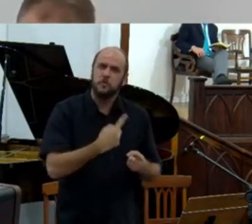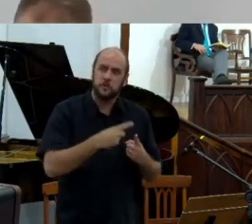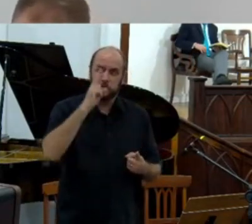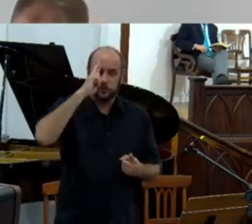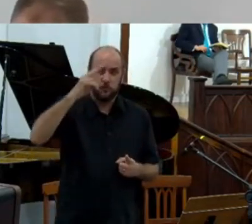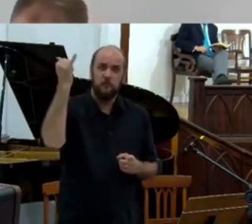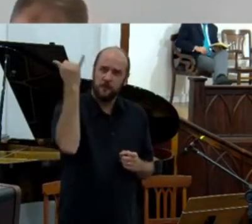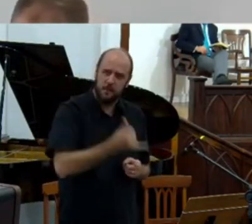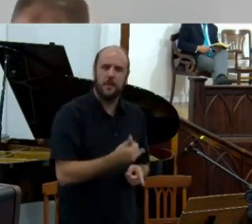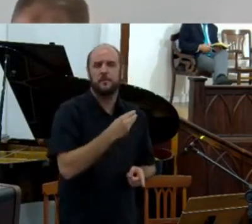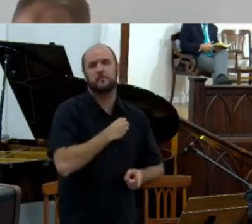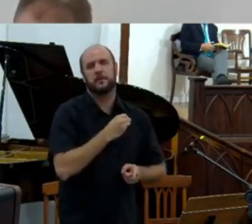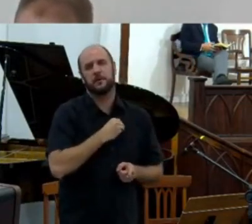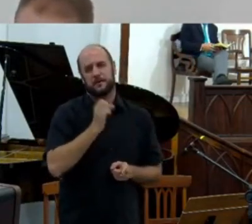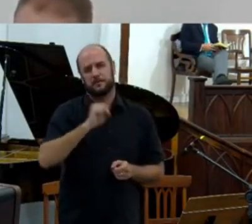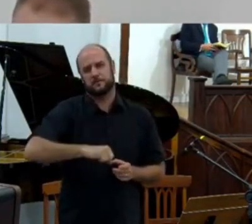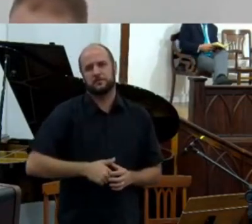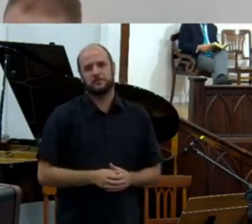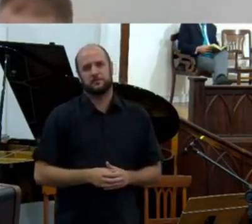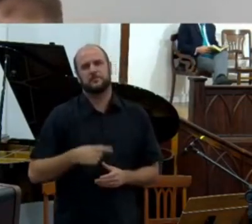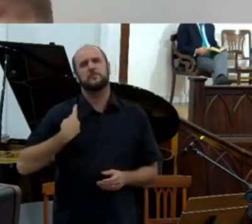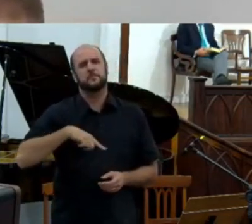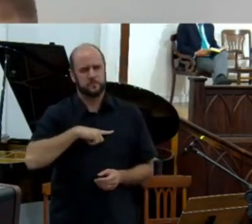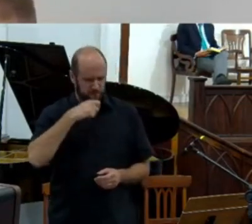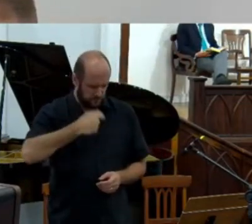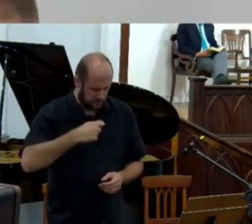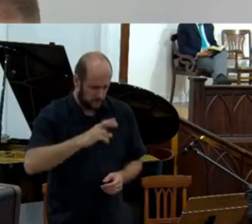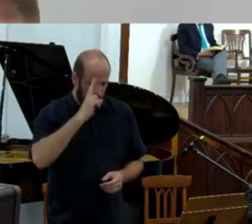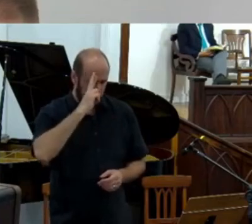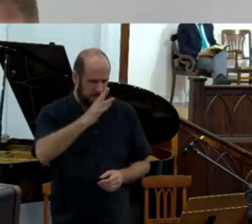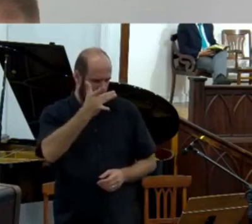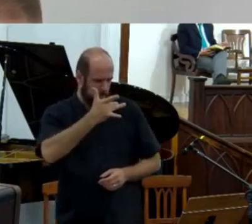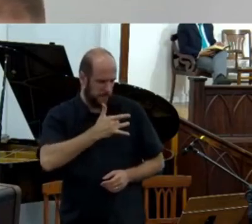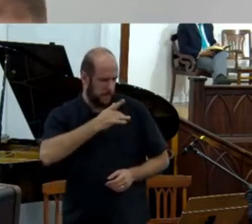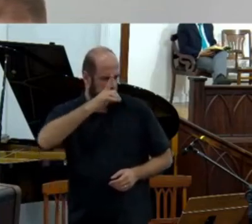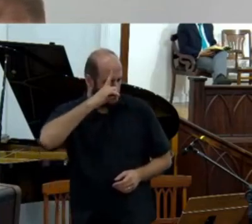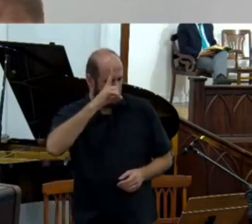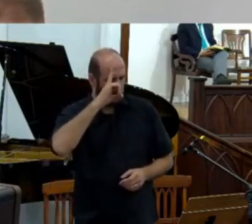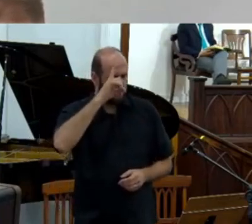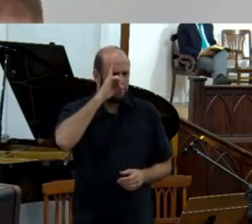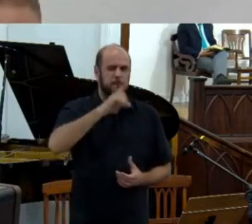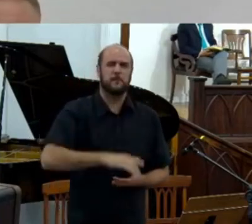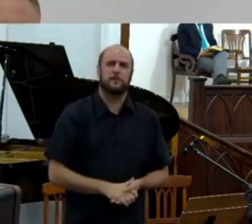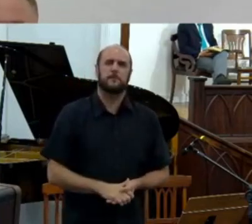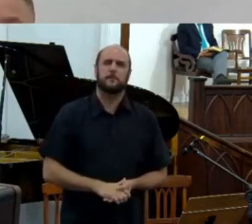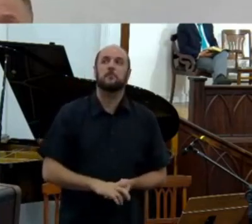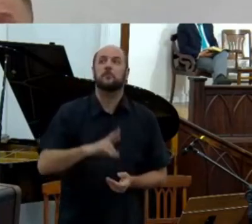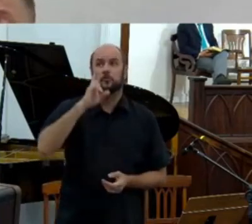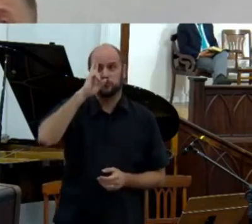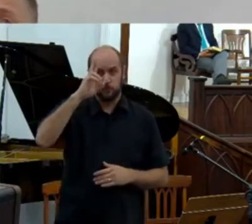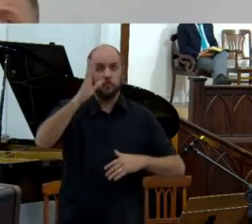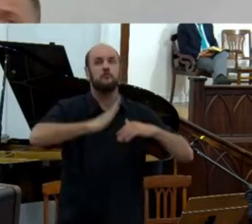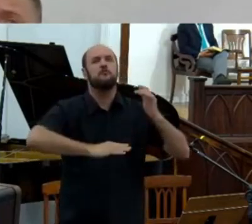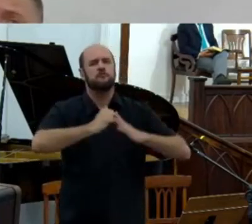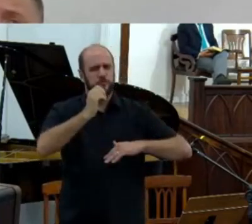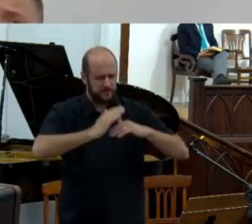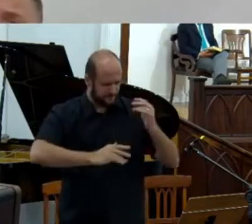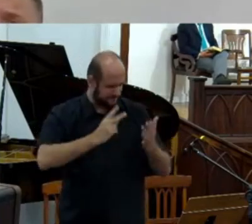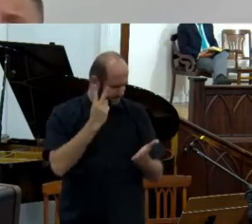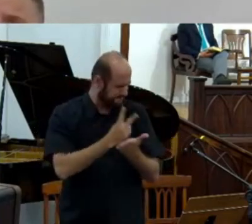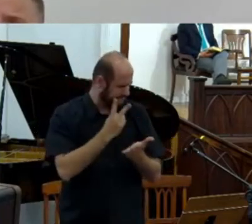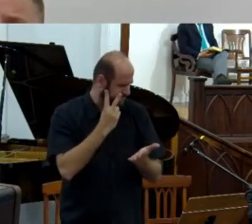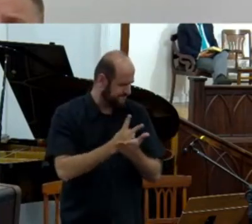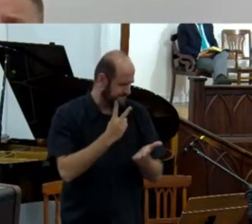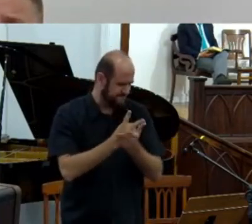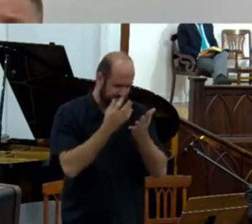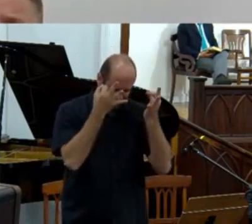que é pecado. Nós precisamos que o Senhor intervenha em nossa vida cotidianamente. E Ele o faz de forma regular e